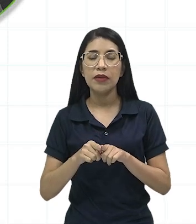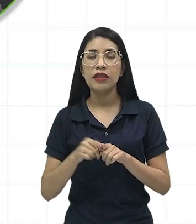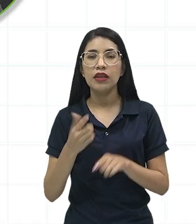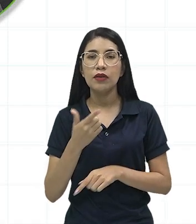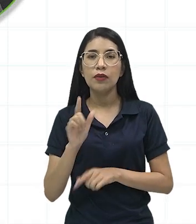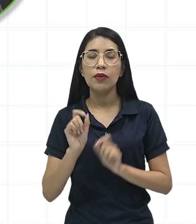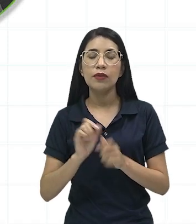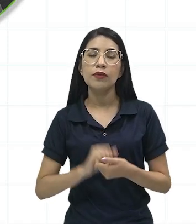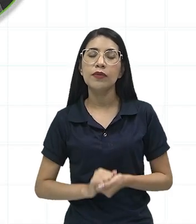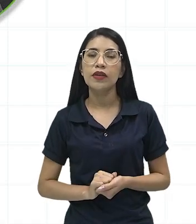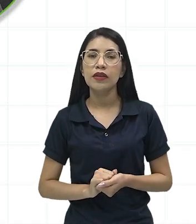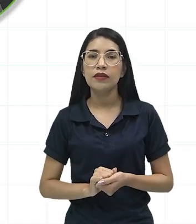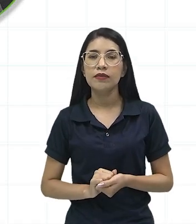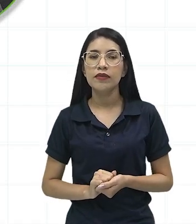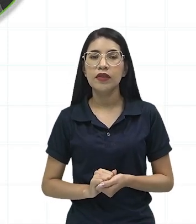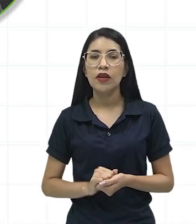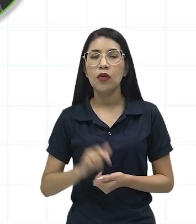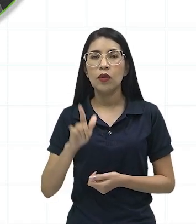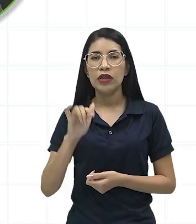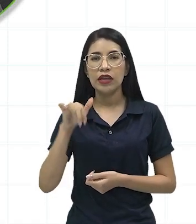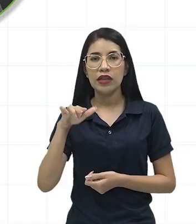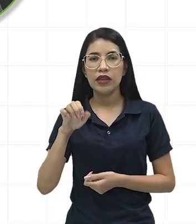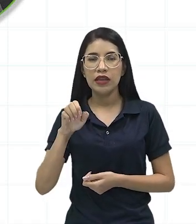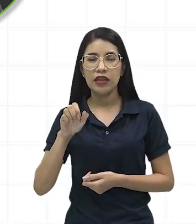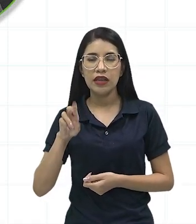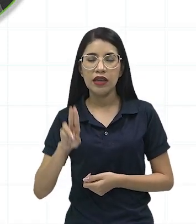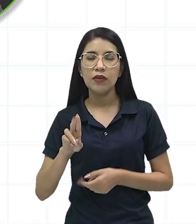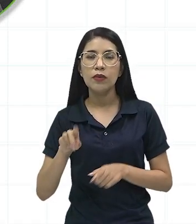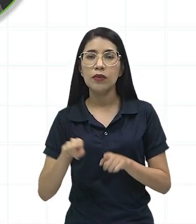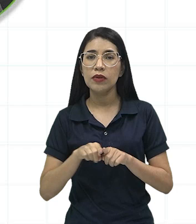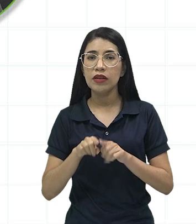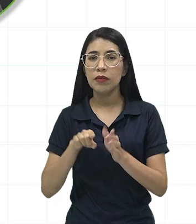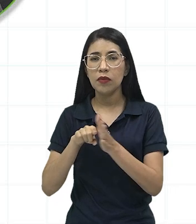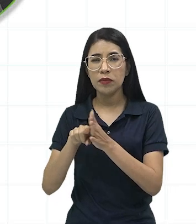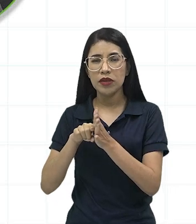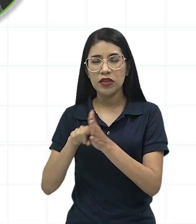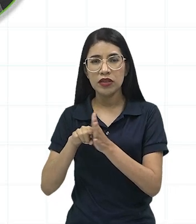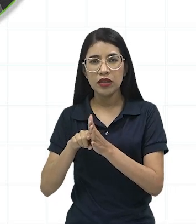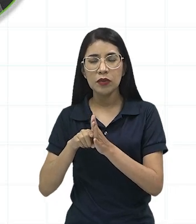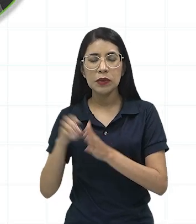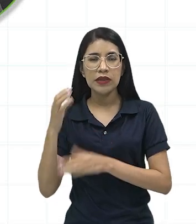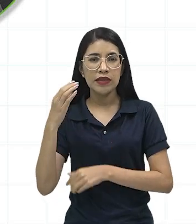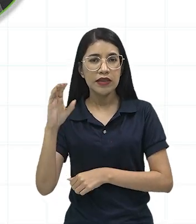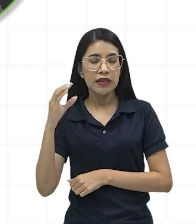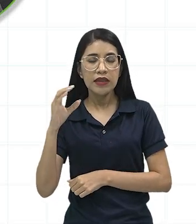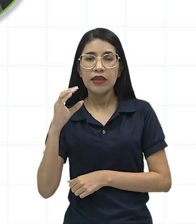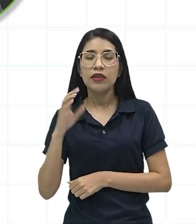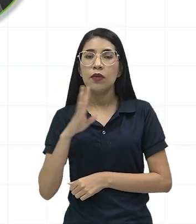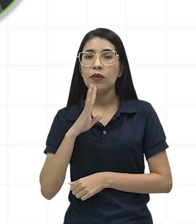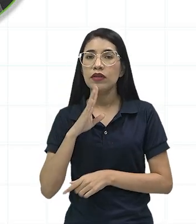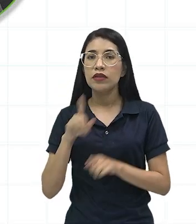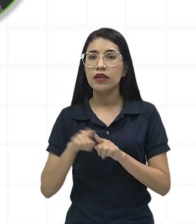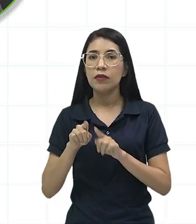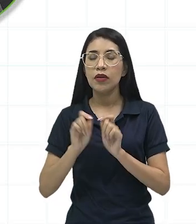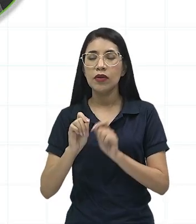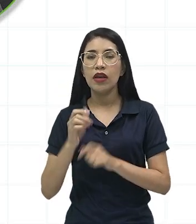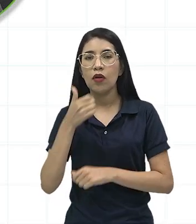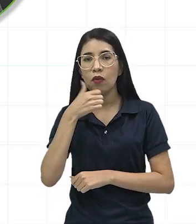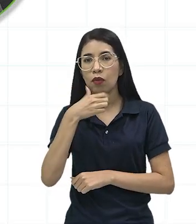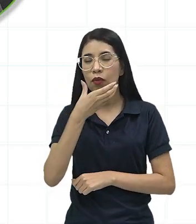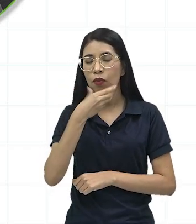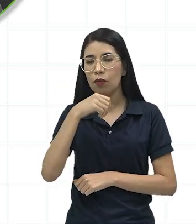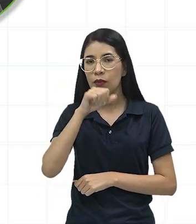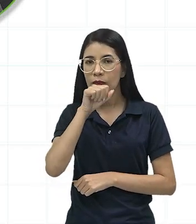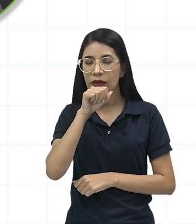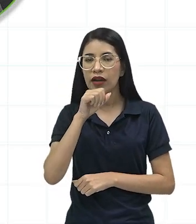naturalista sueco Carl von Linné, também chamado Linneu, que foi um botânico e também conhecido como o pai da